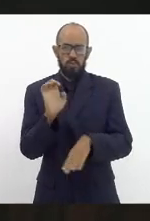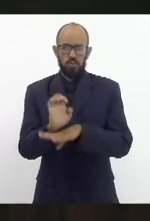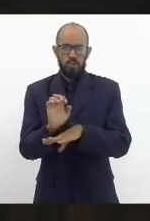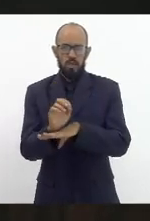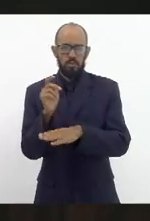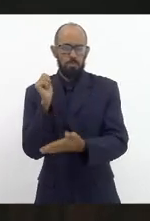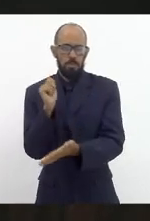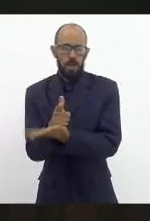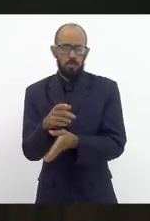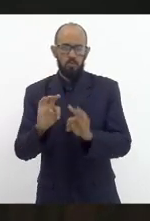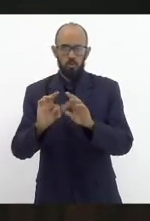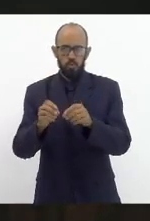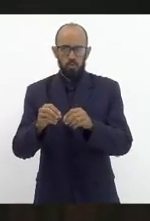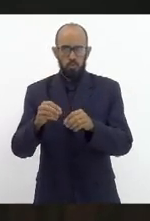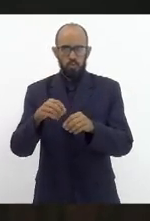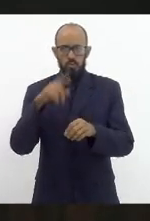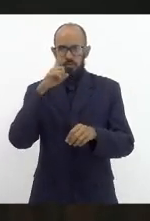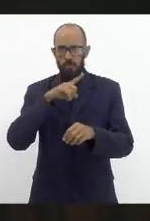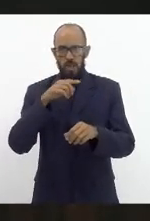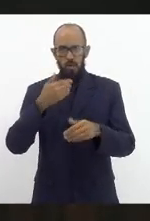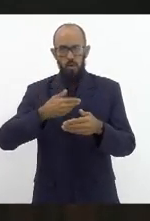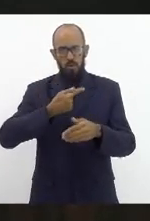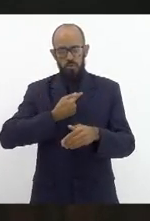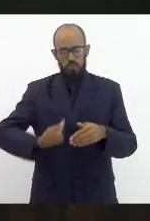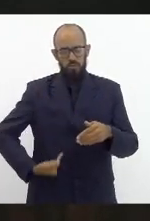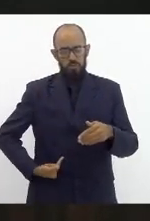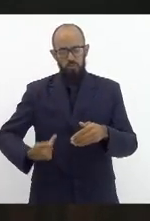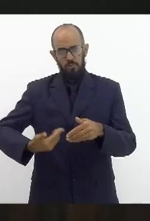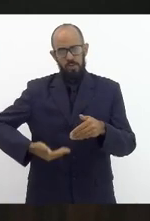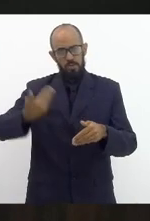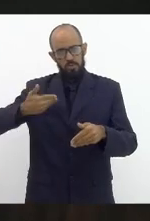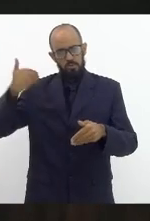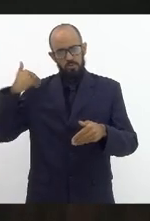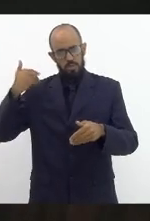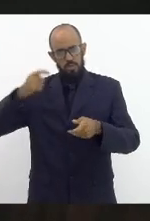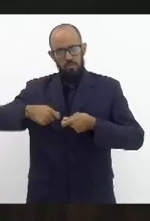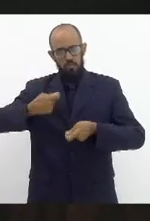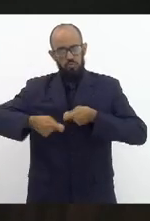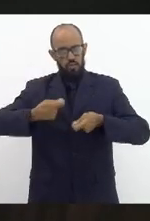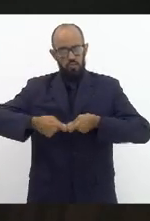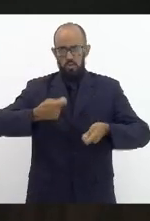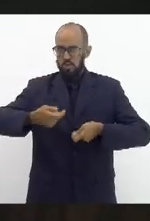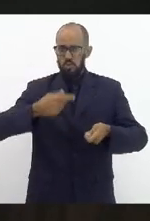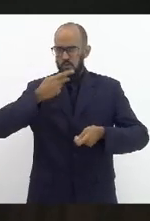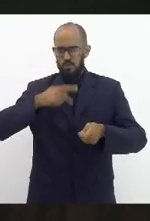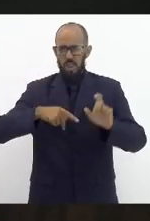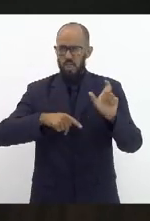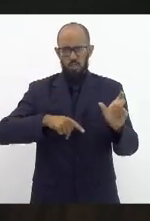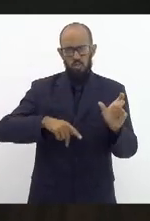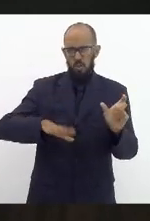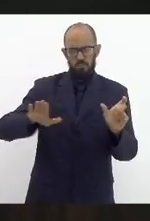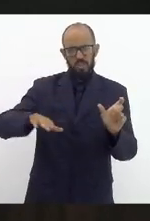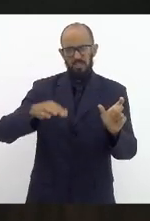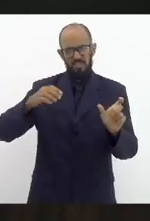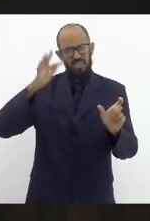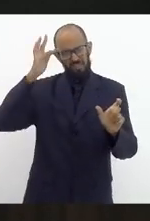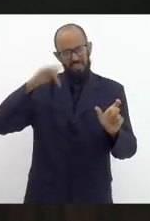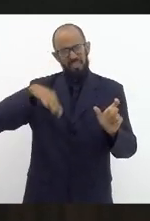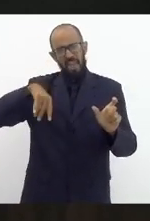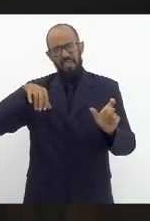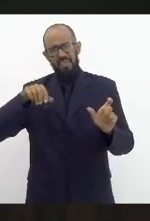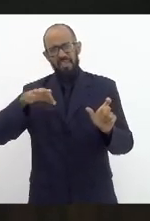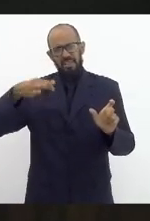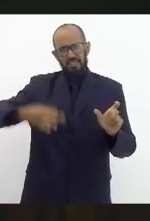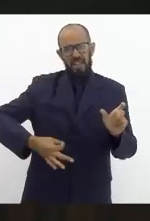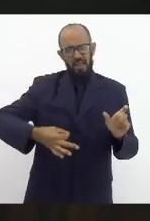aquilo que foi feito de errado em gestões anteriores. Não vou dar nomenclatura aqui, e quem errou, quem acertou. Mas